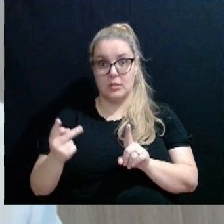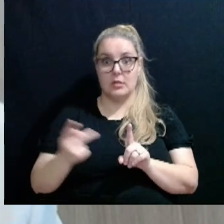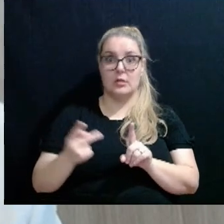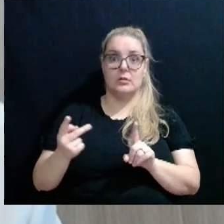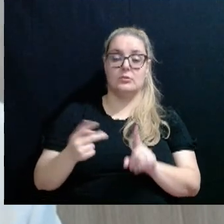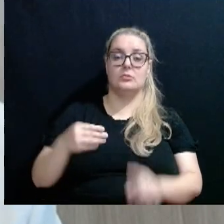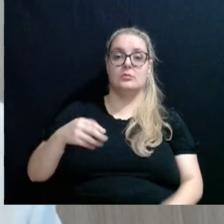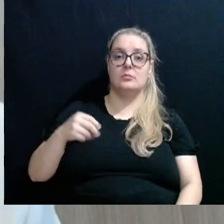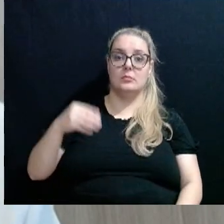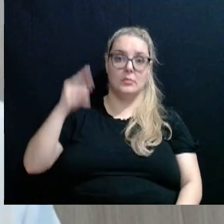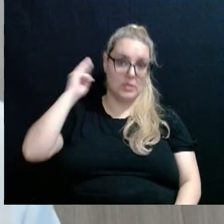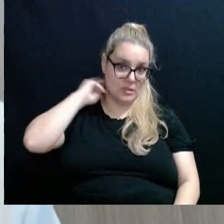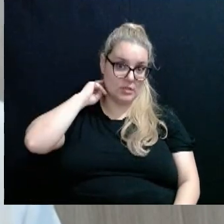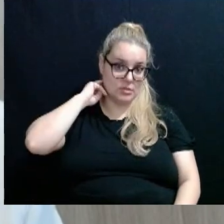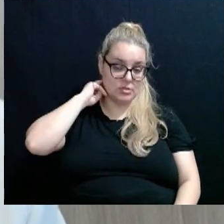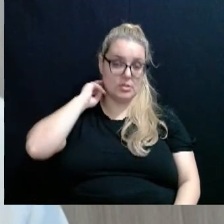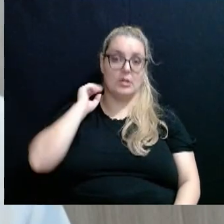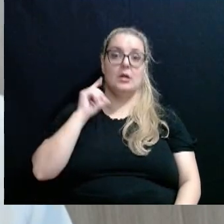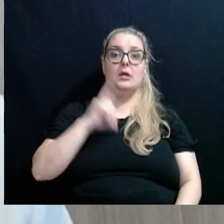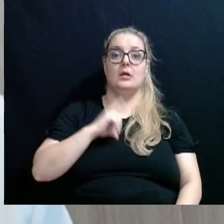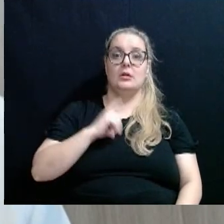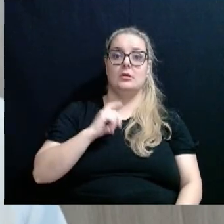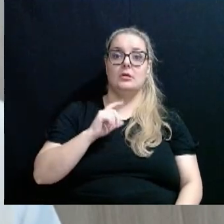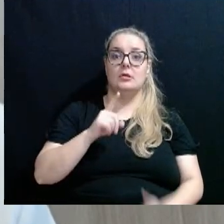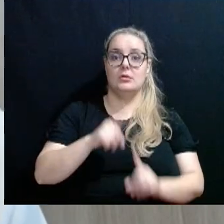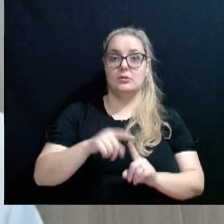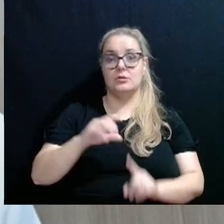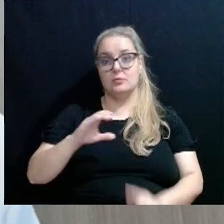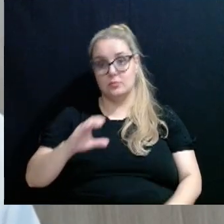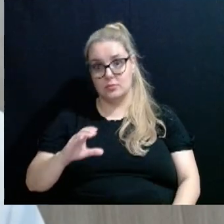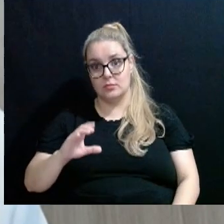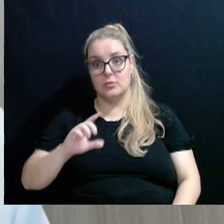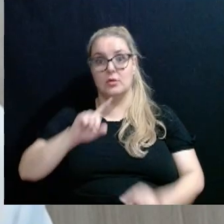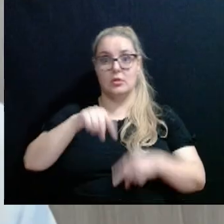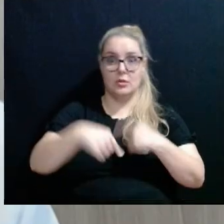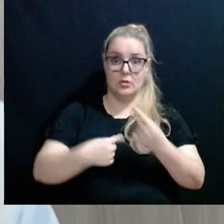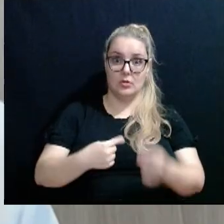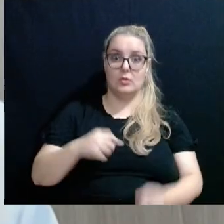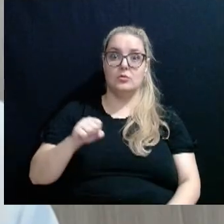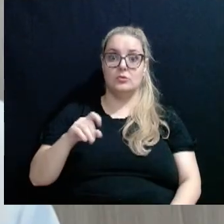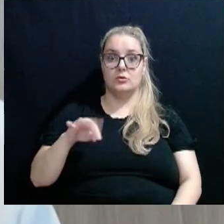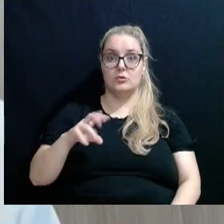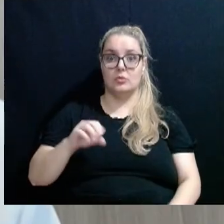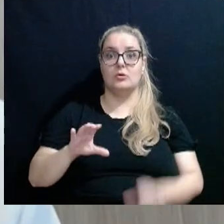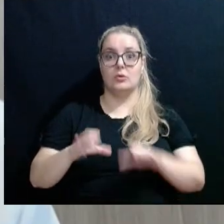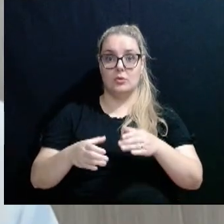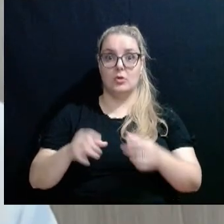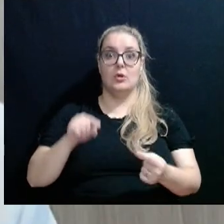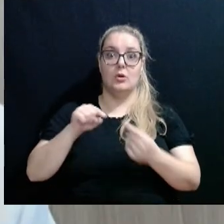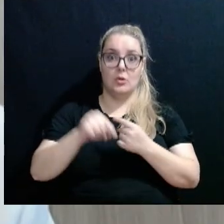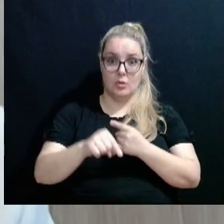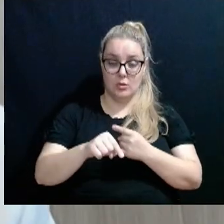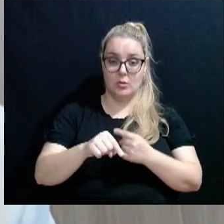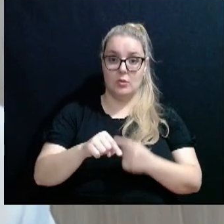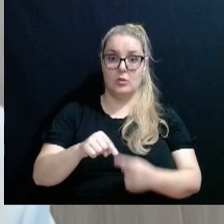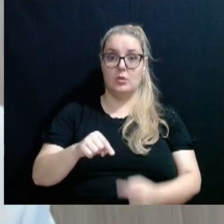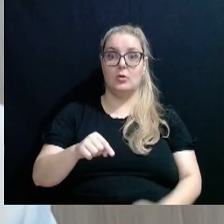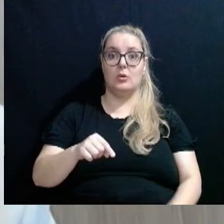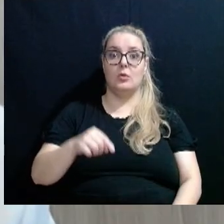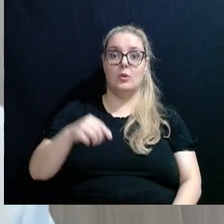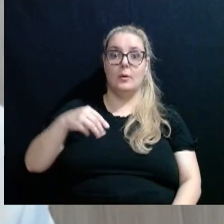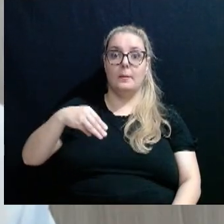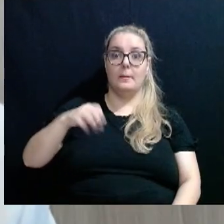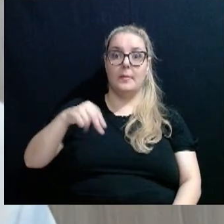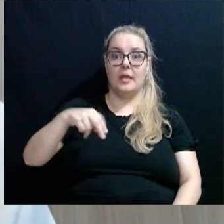as meningites, né, tanto as causadas pelo tipo C e outros sorogrupos, quanto as causadas